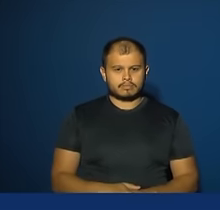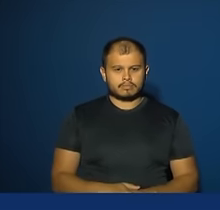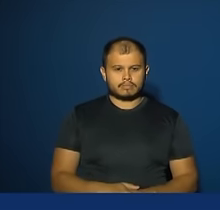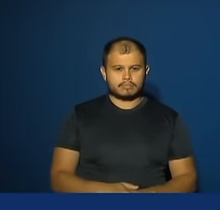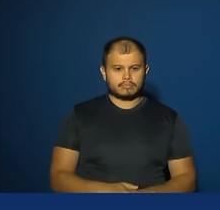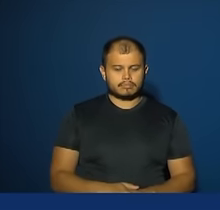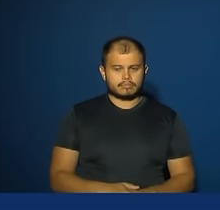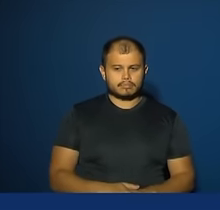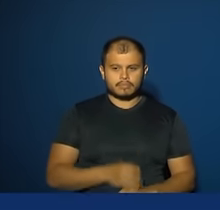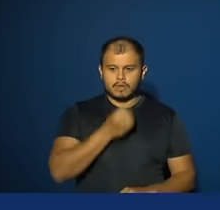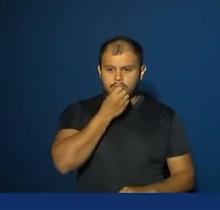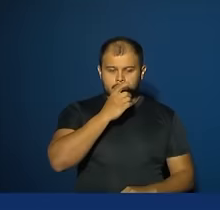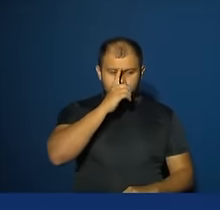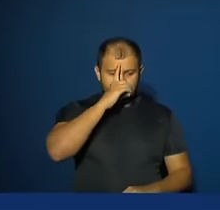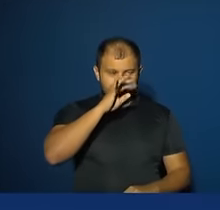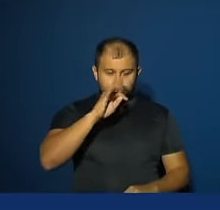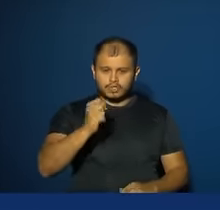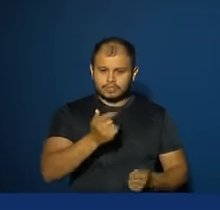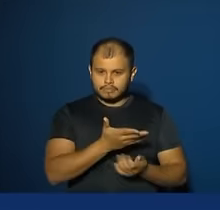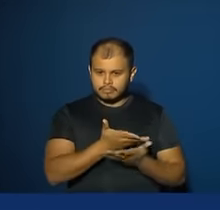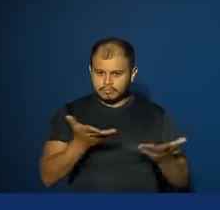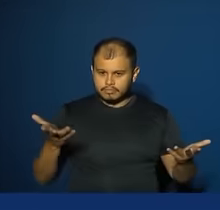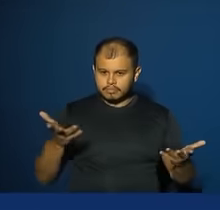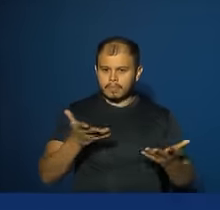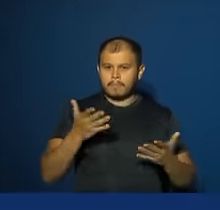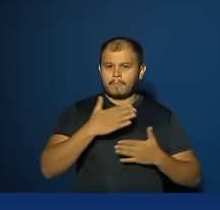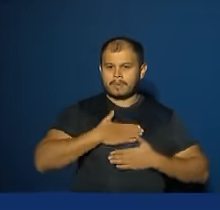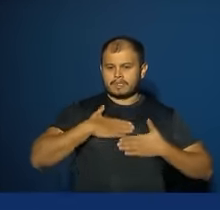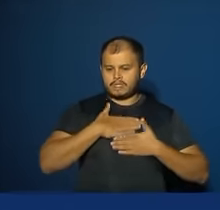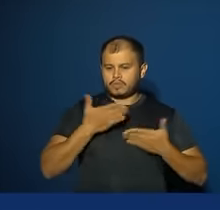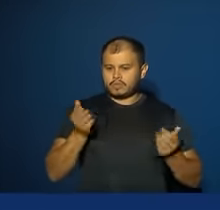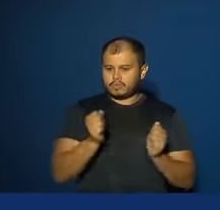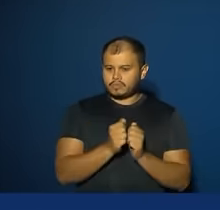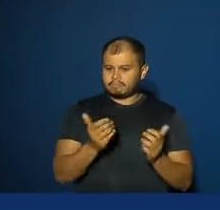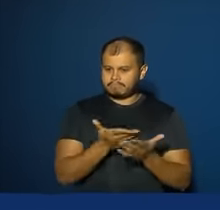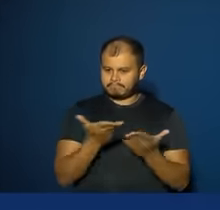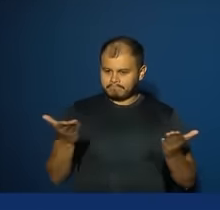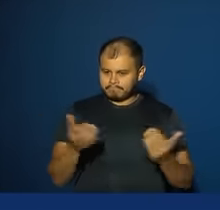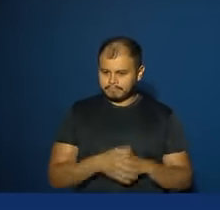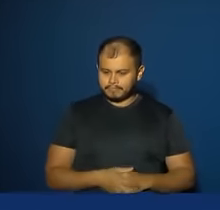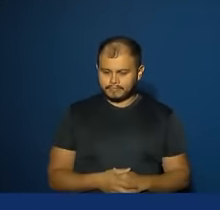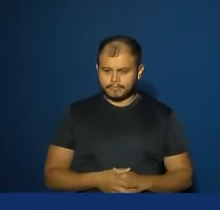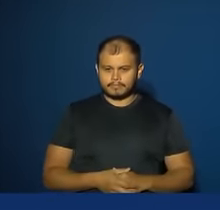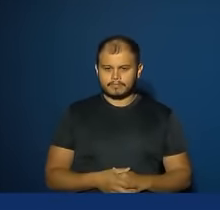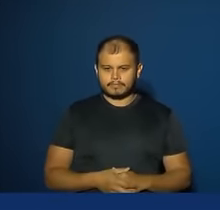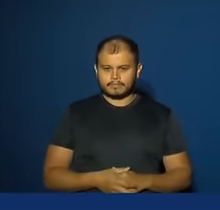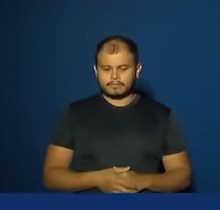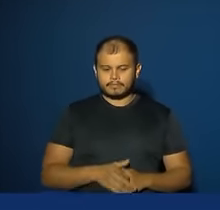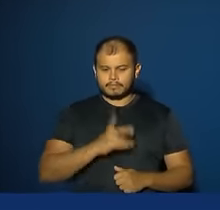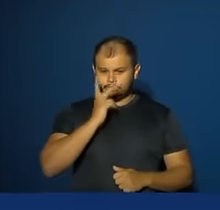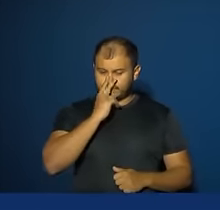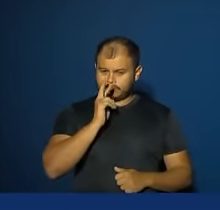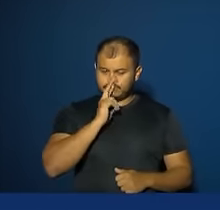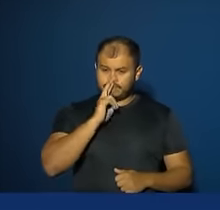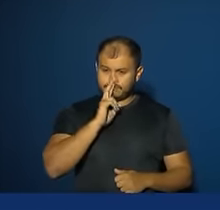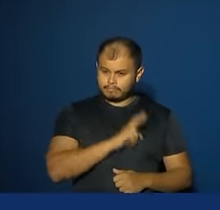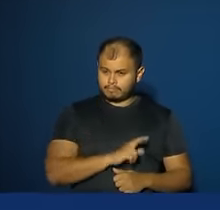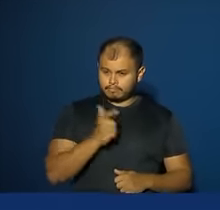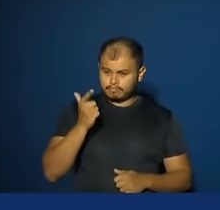Alô, bom dia a todos. É um prazer estar aqui novamente com vocês. Acho que a resposta, Fabi, é sim,